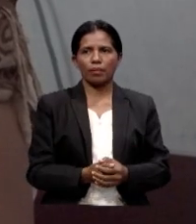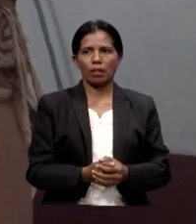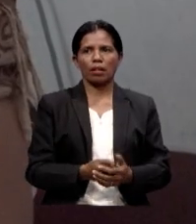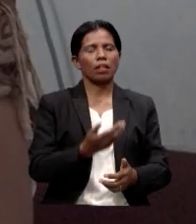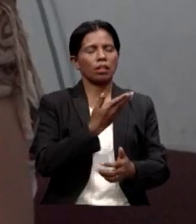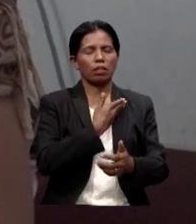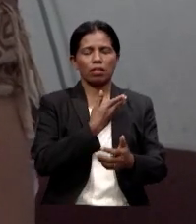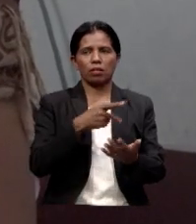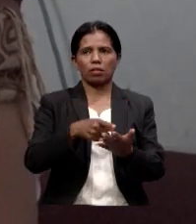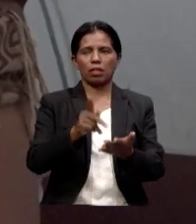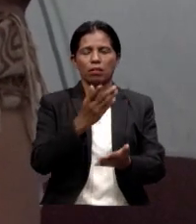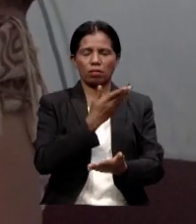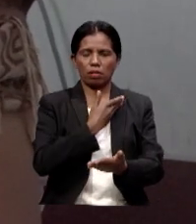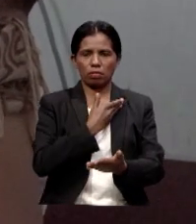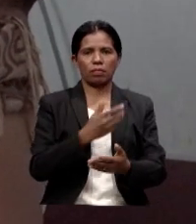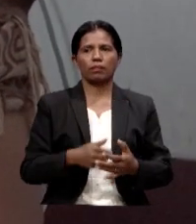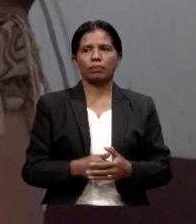liu, bele to